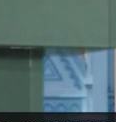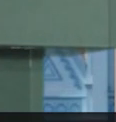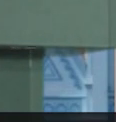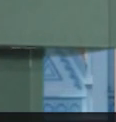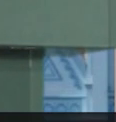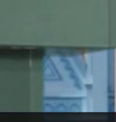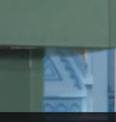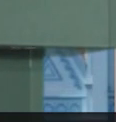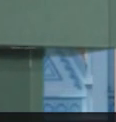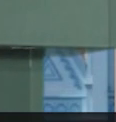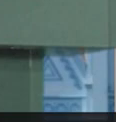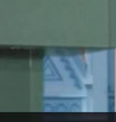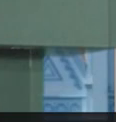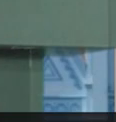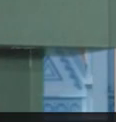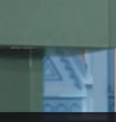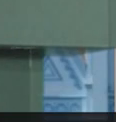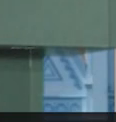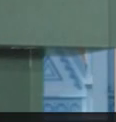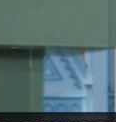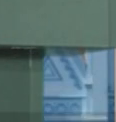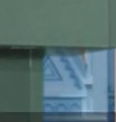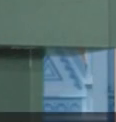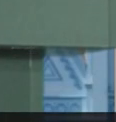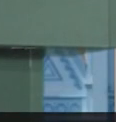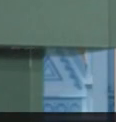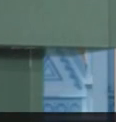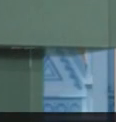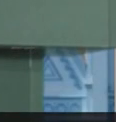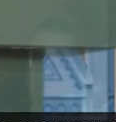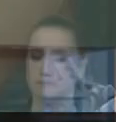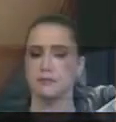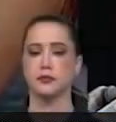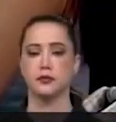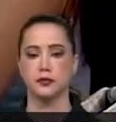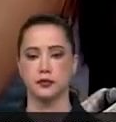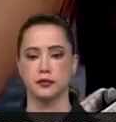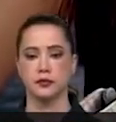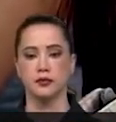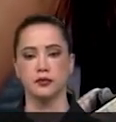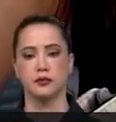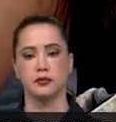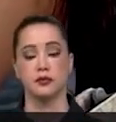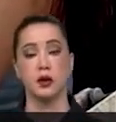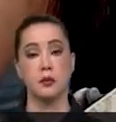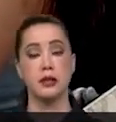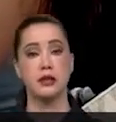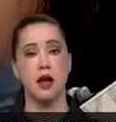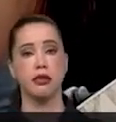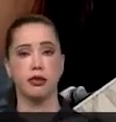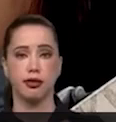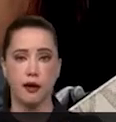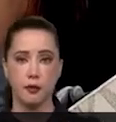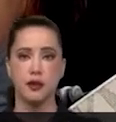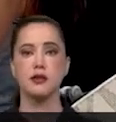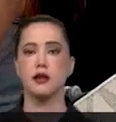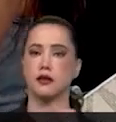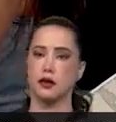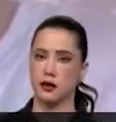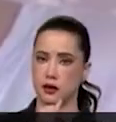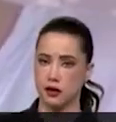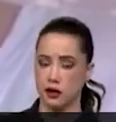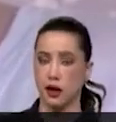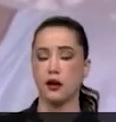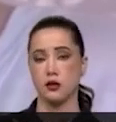gerado alertas das autoridades em todo o Brasil. A necessidade de adaptação ao sistema remoto de educação